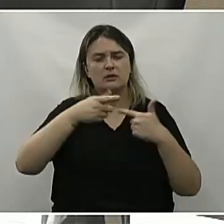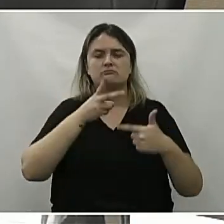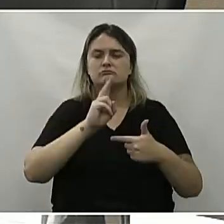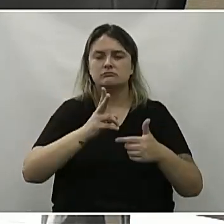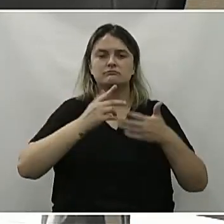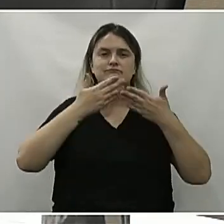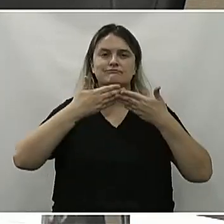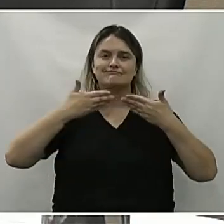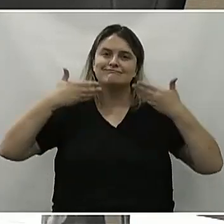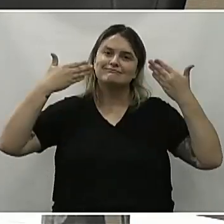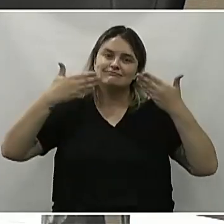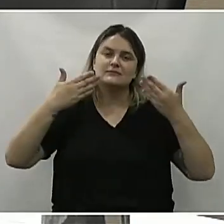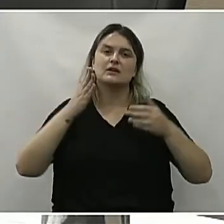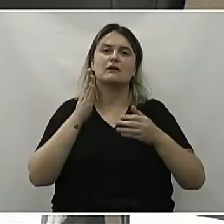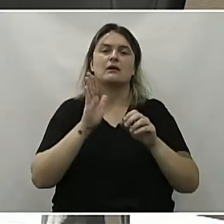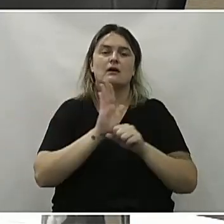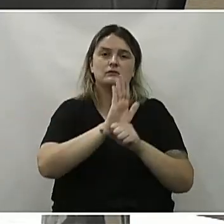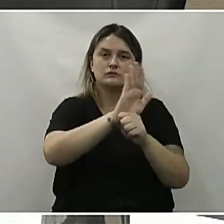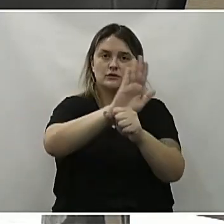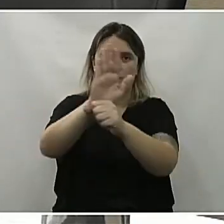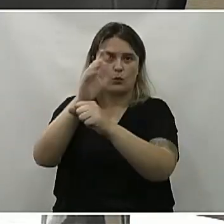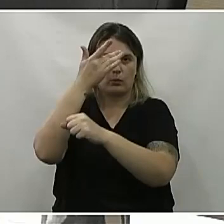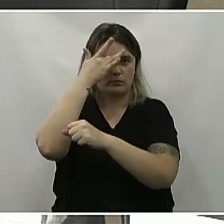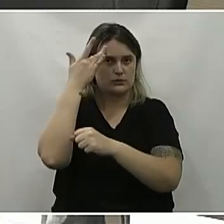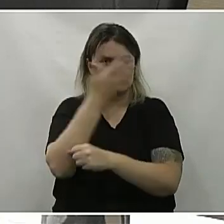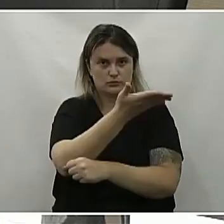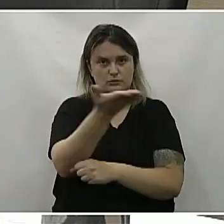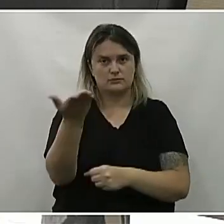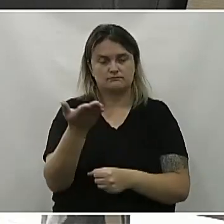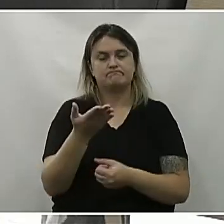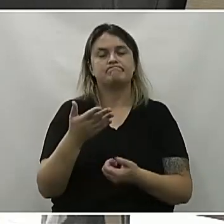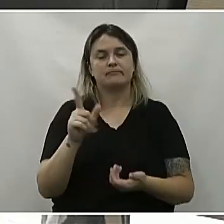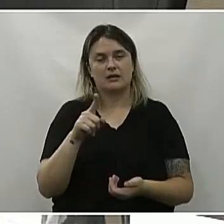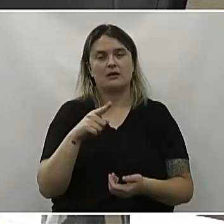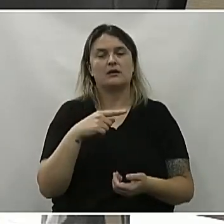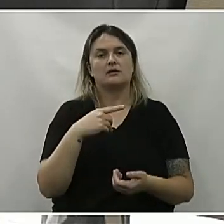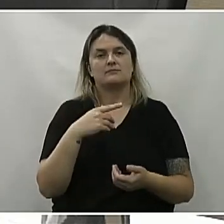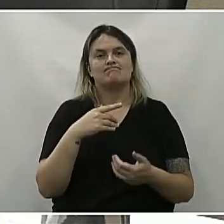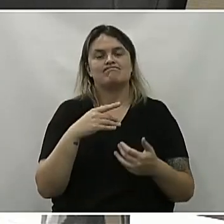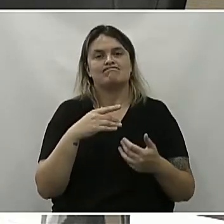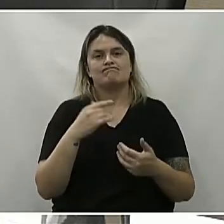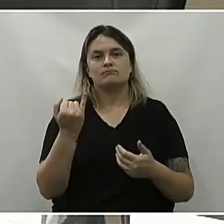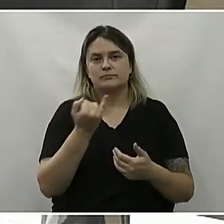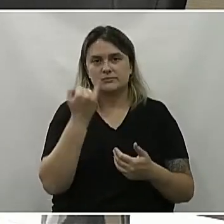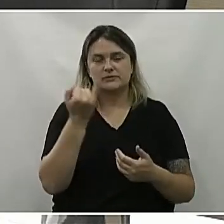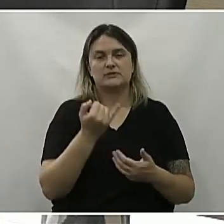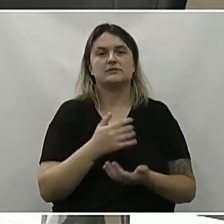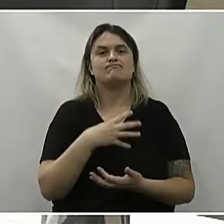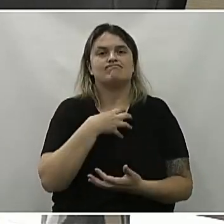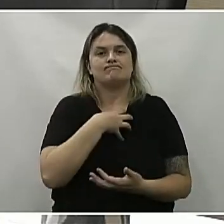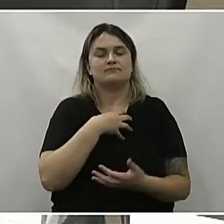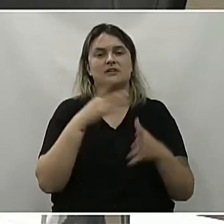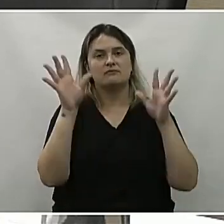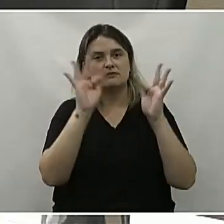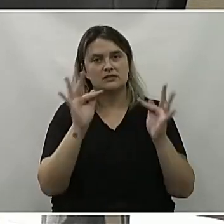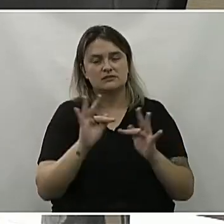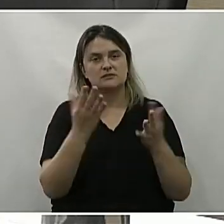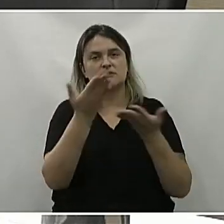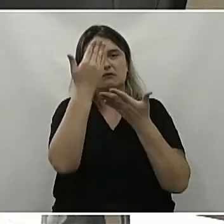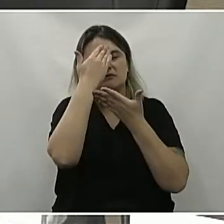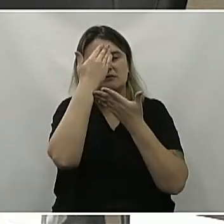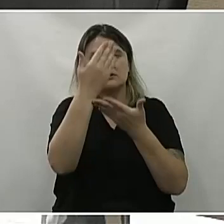sorriso no rosto de poder ajudar mais uma pessoa isso que é excepcional a gente fica muito